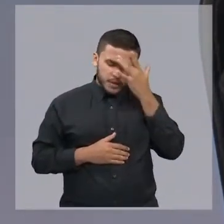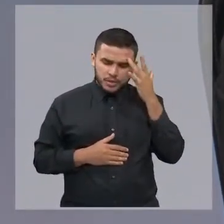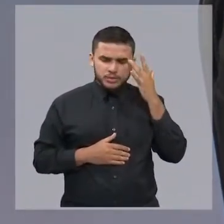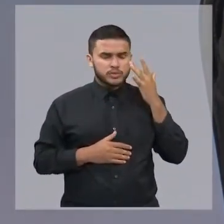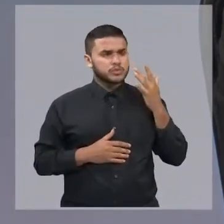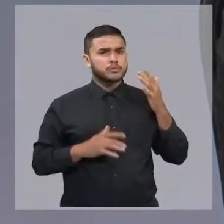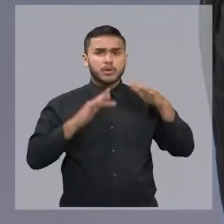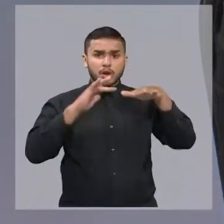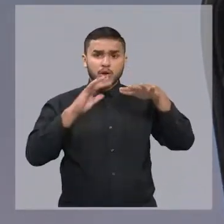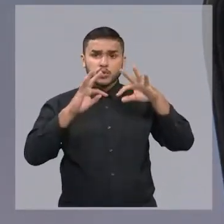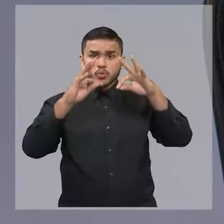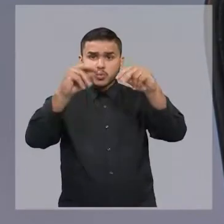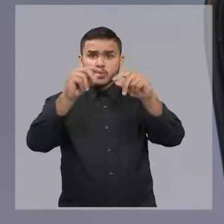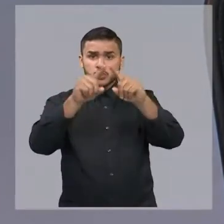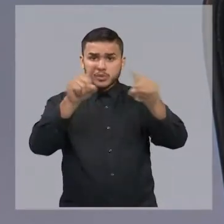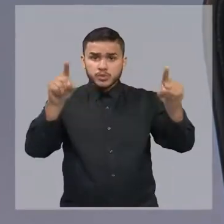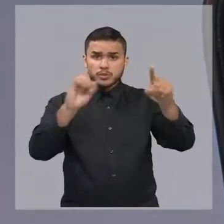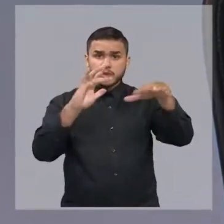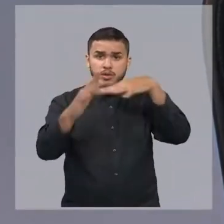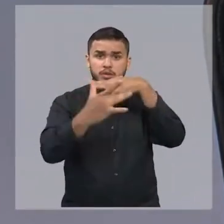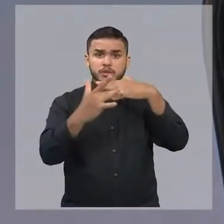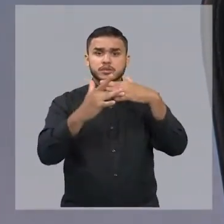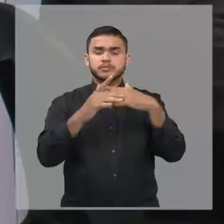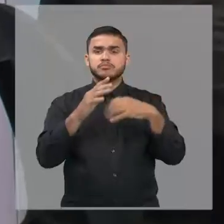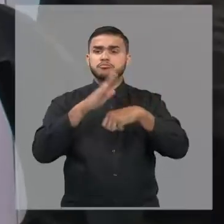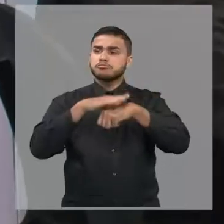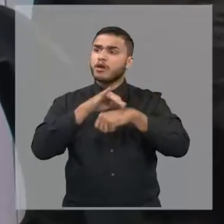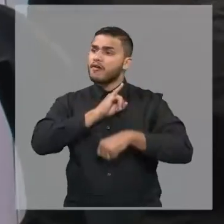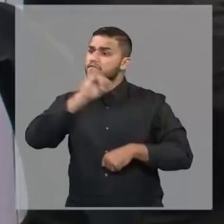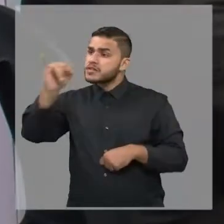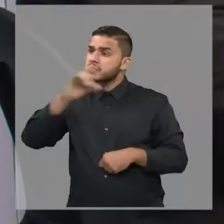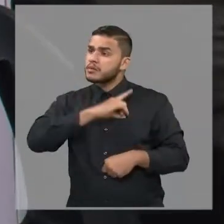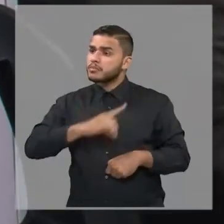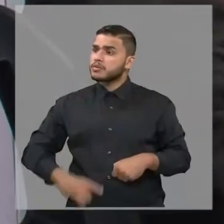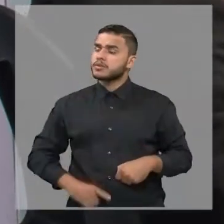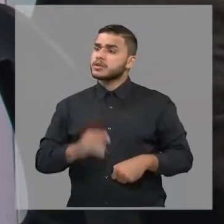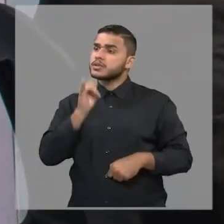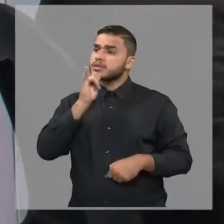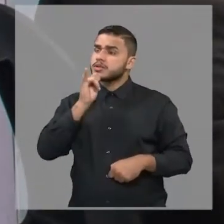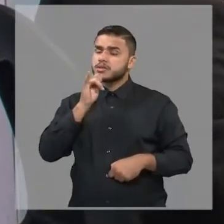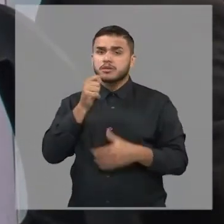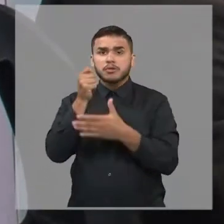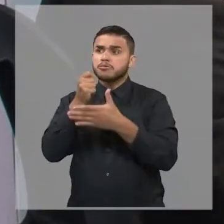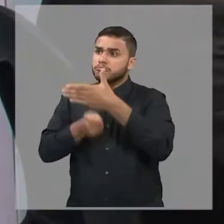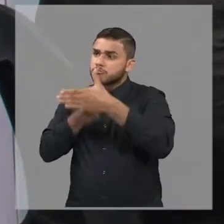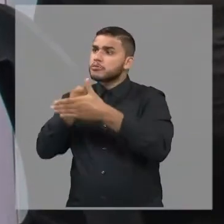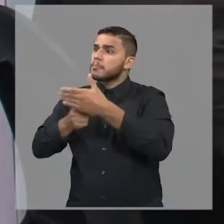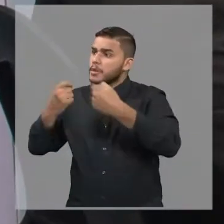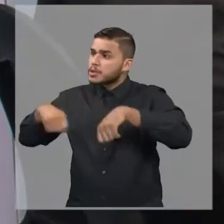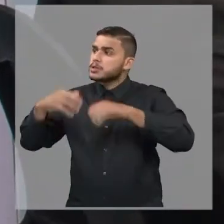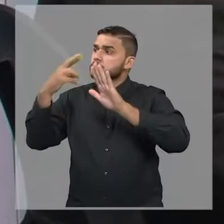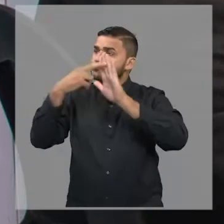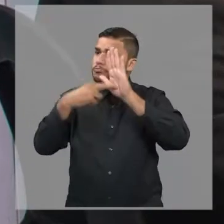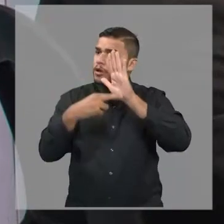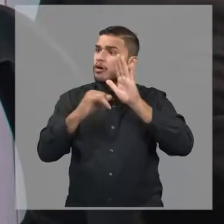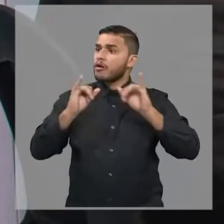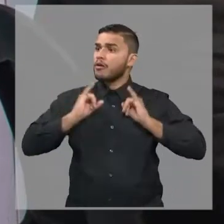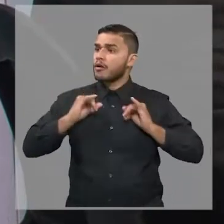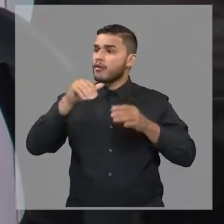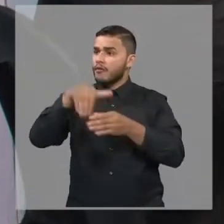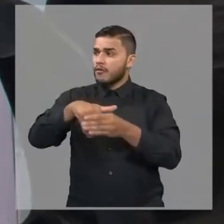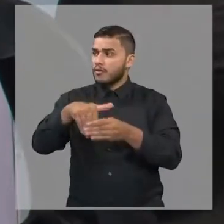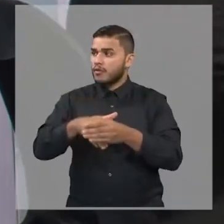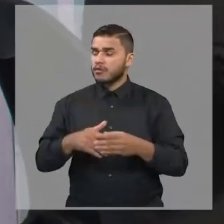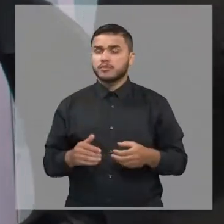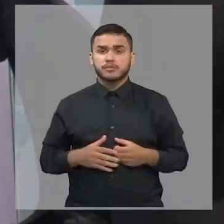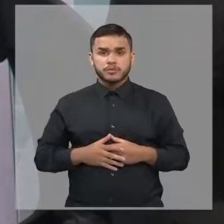através de redes sociais, pressionem os seus deputados no meio da rua. Hoje isso não existia, você sabe, Arnaldo, há 4 anos atrás